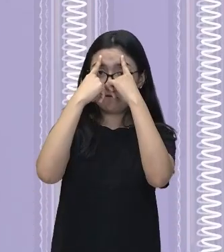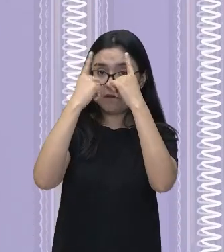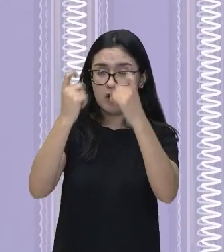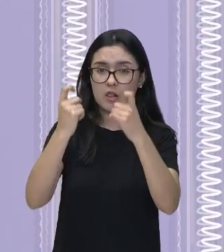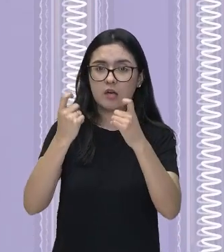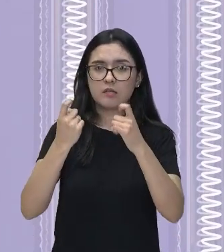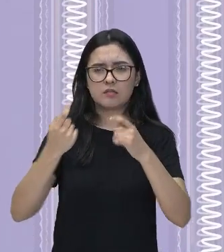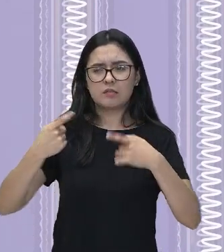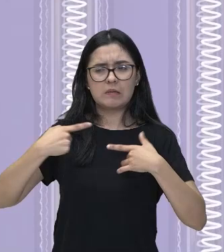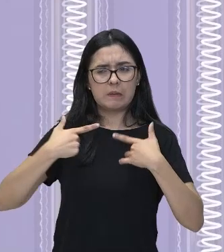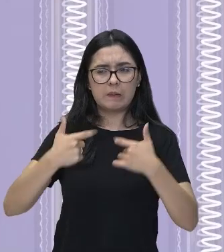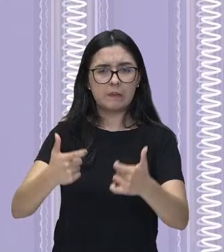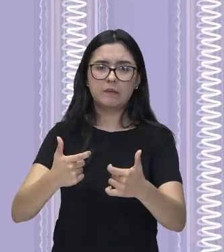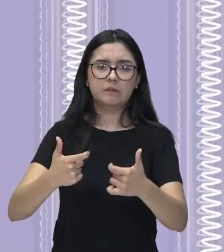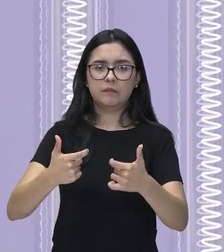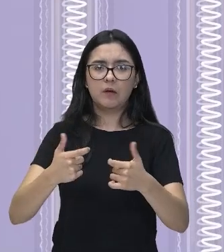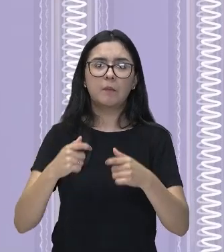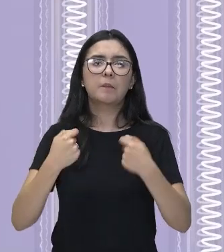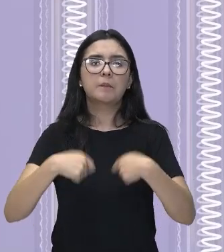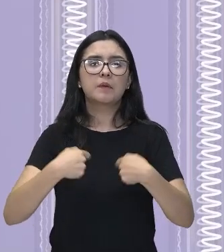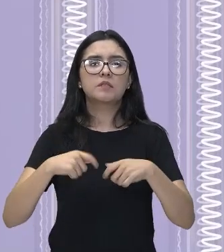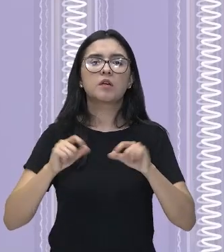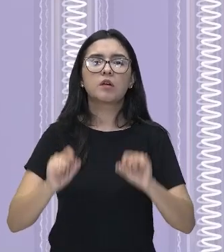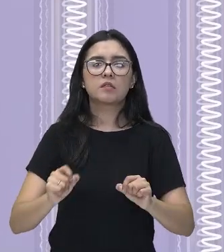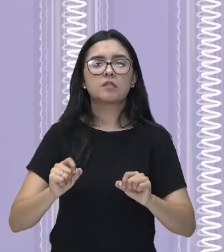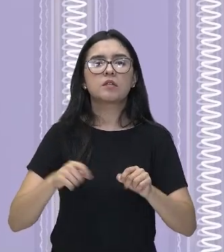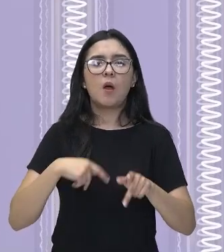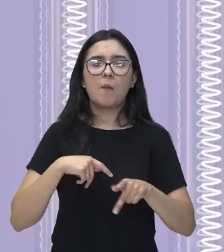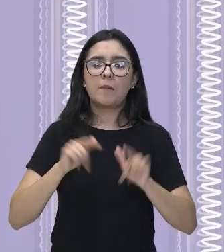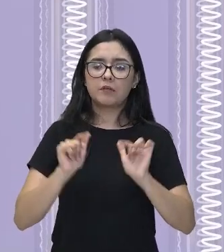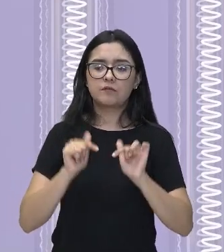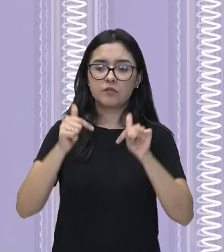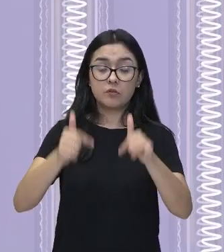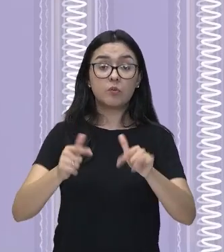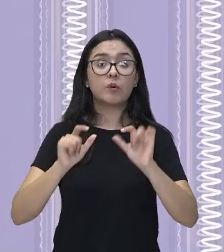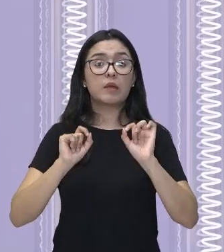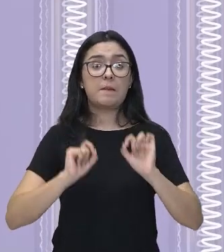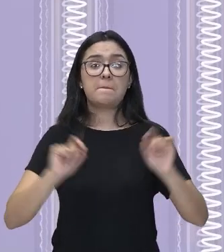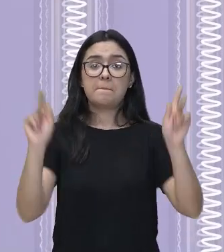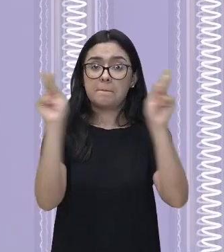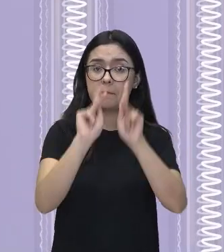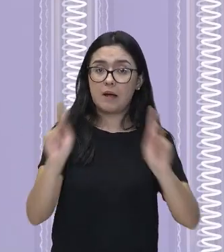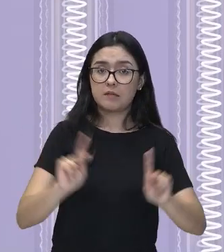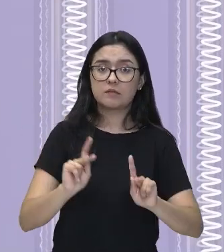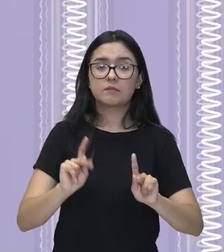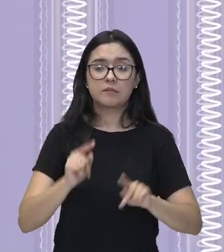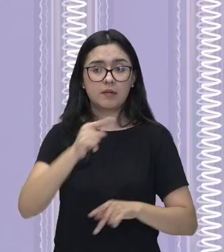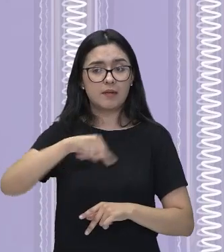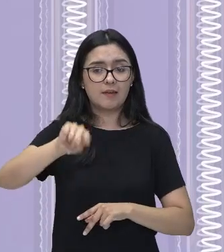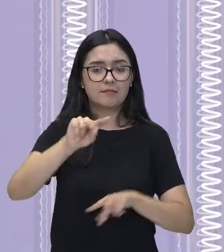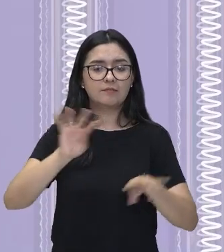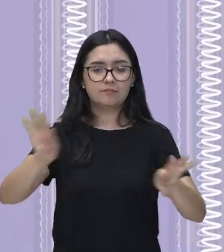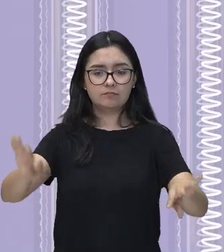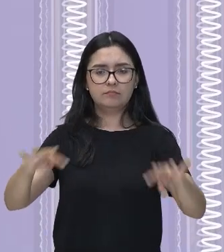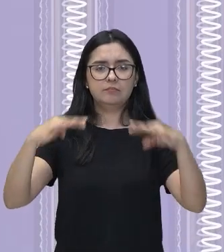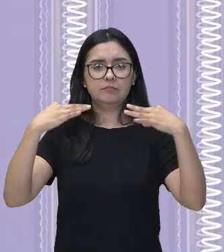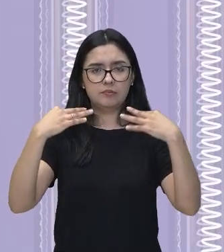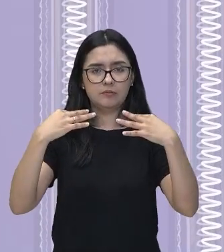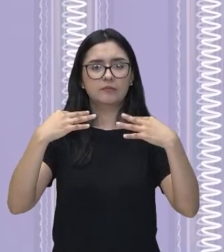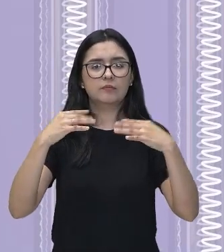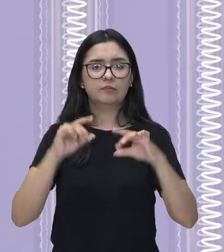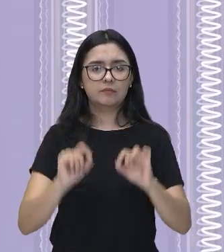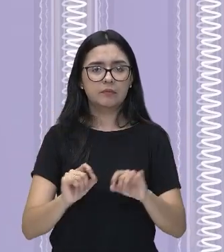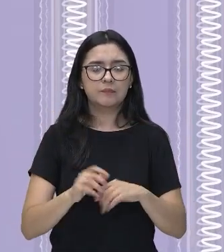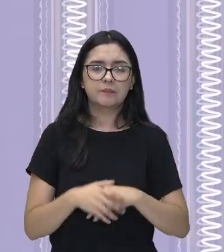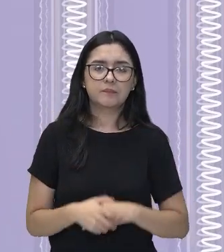de violência. Precisavam ser manifestações pacíficas para que eles vissem, para que o povo indiano se